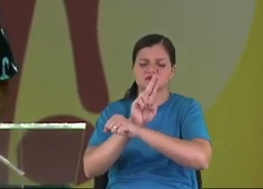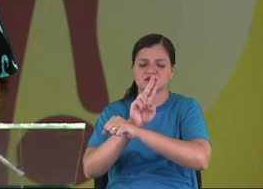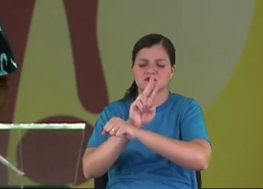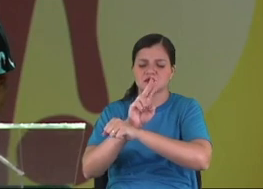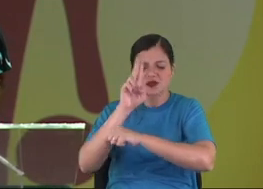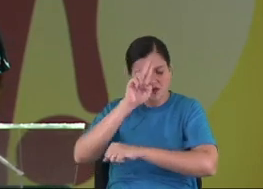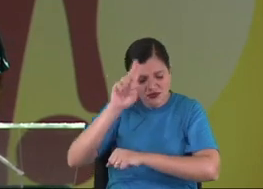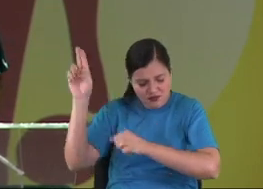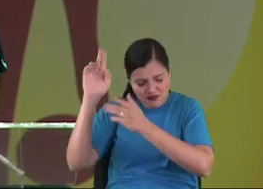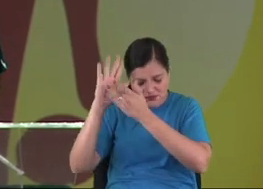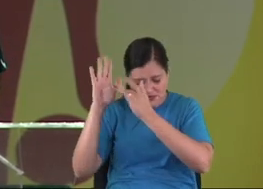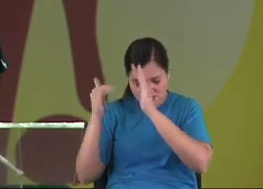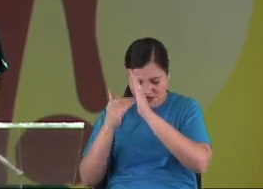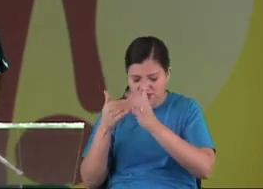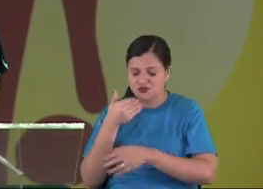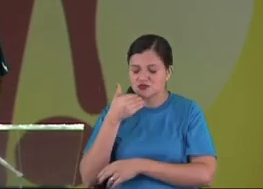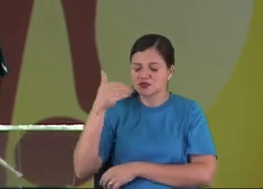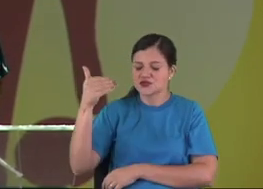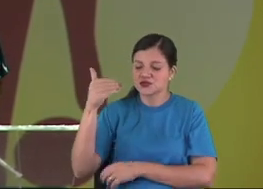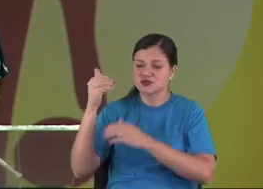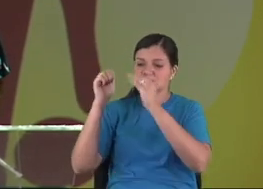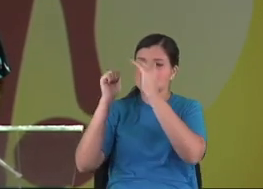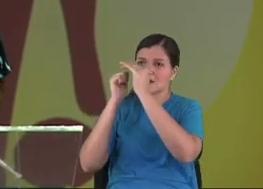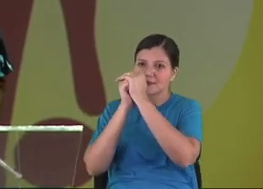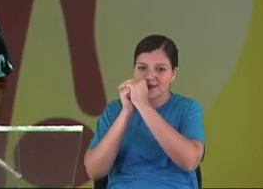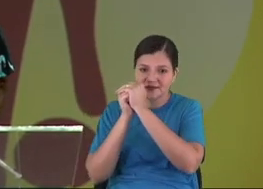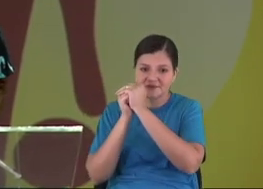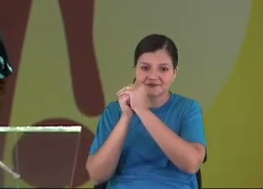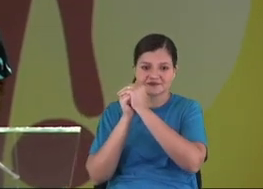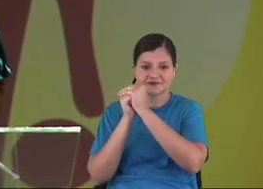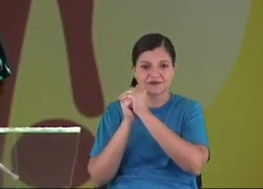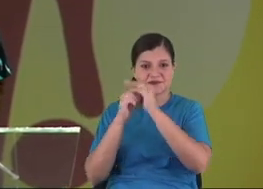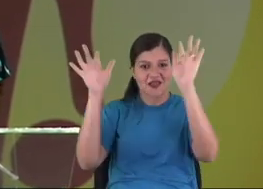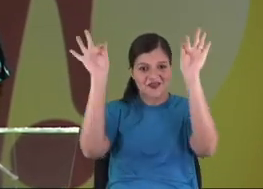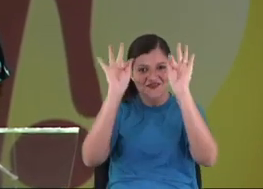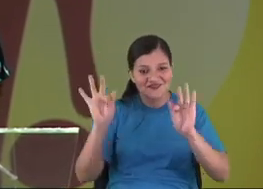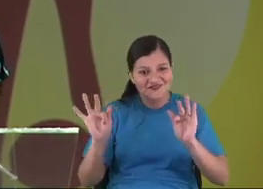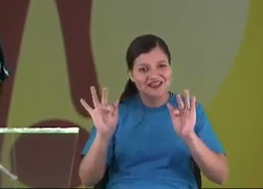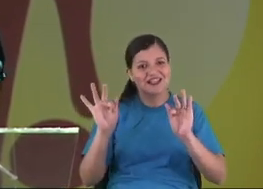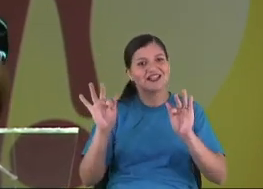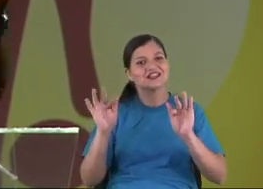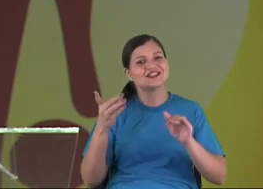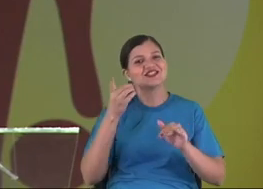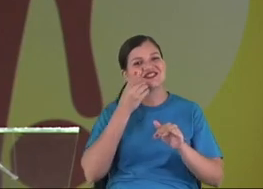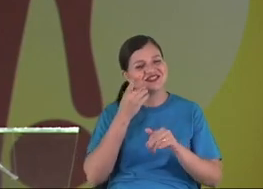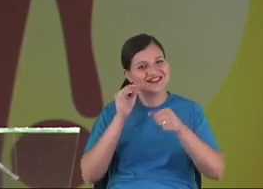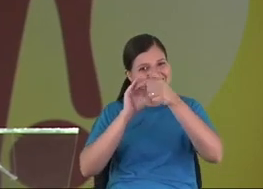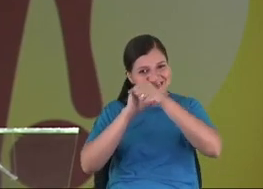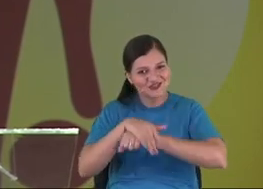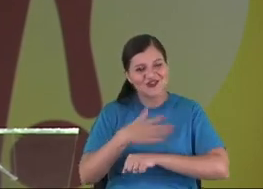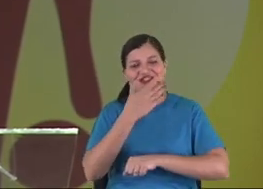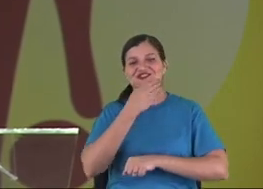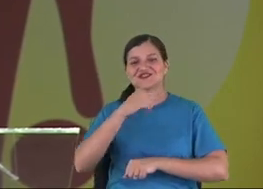Em nome de Jesus te pedimos. Amém. Feliz dia e noite dos pais.